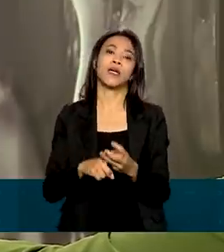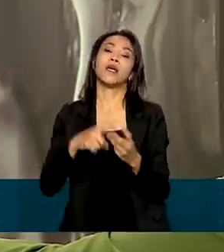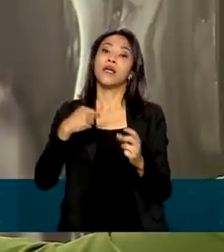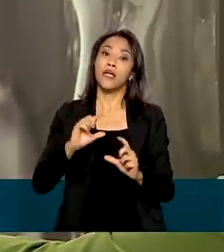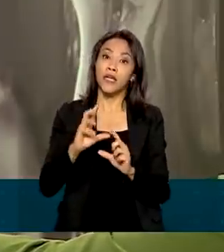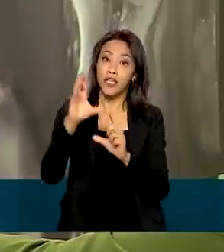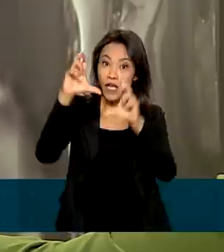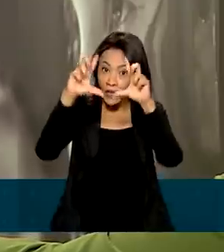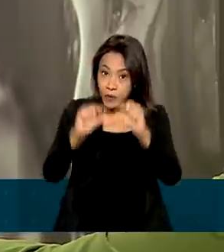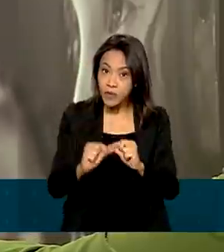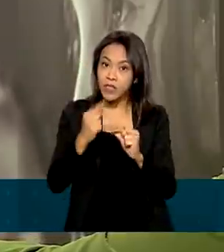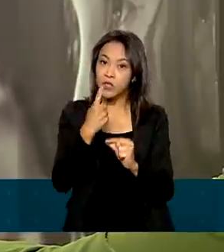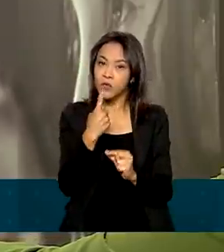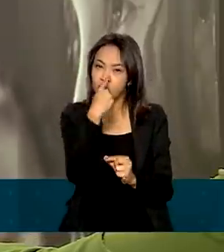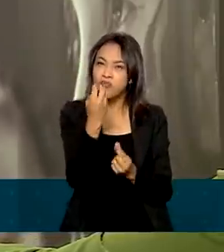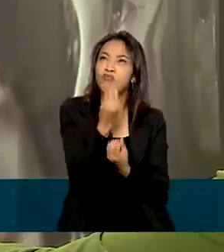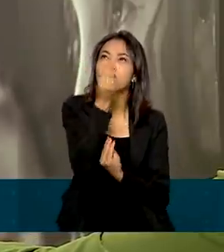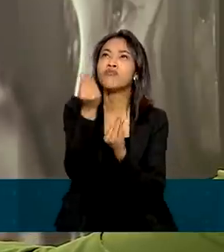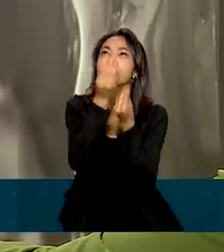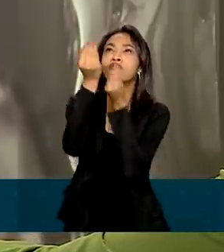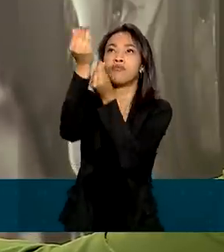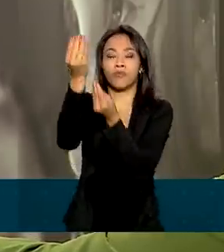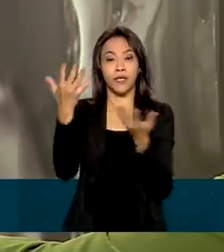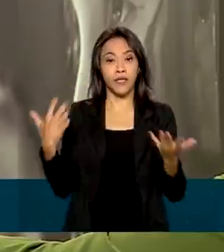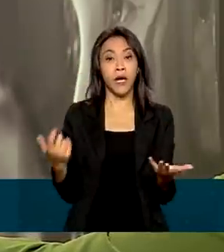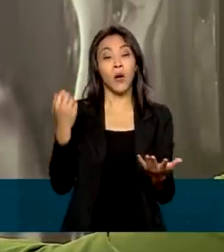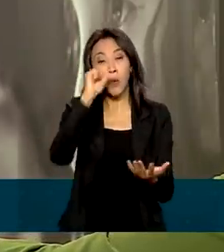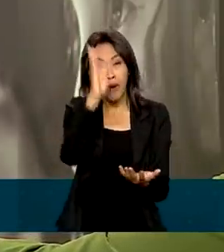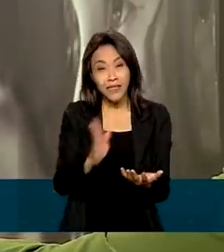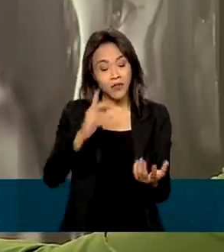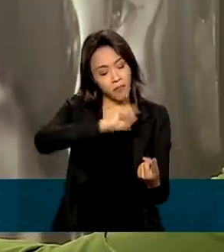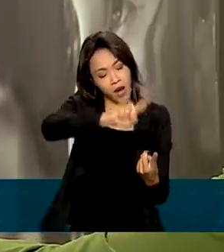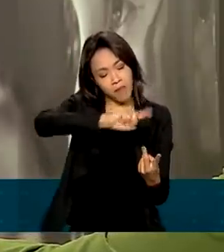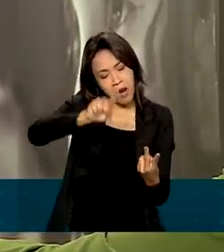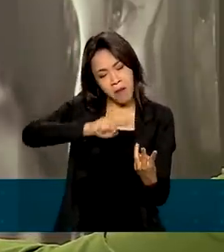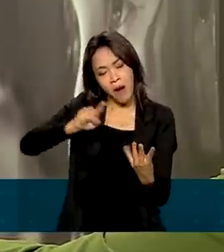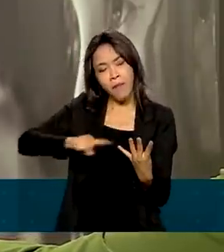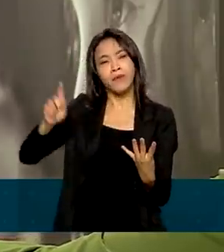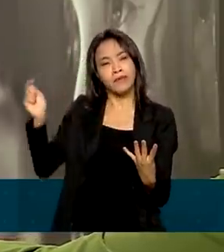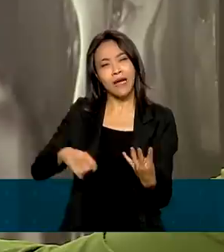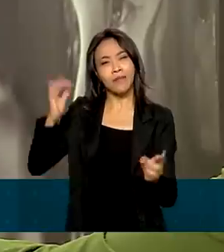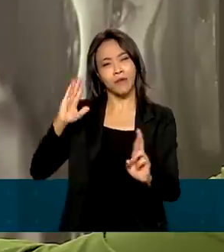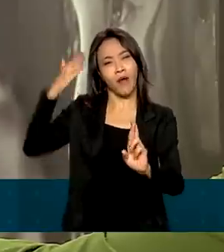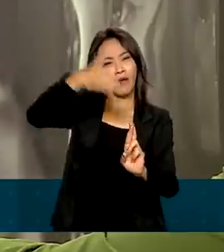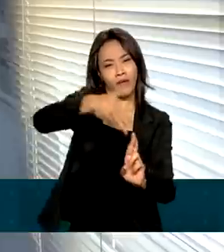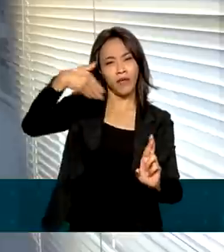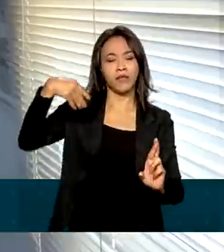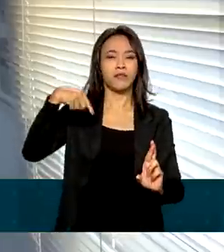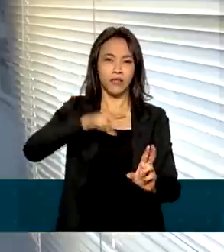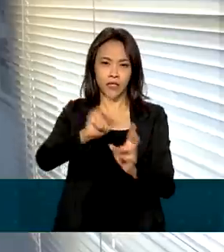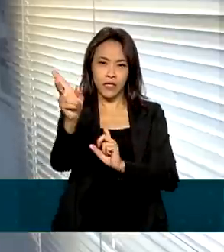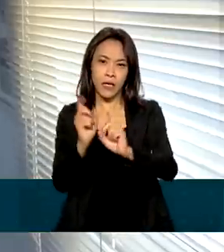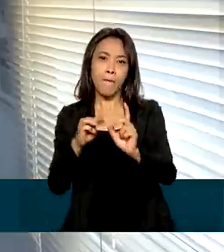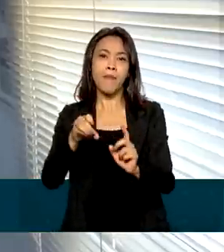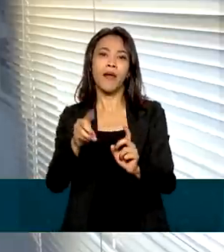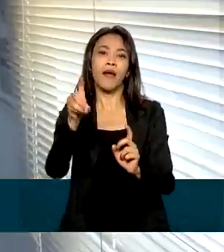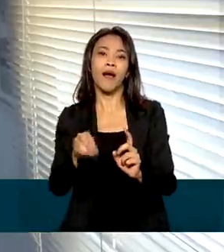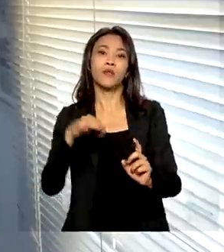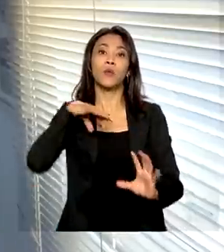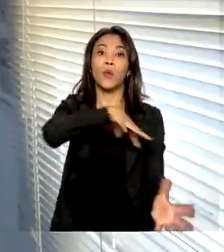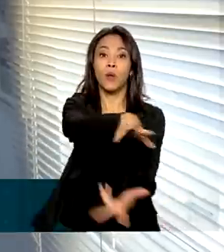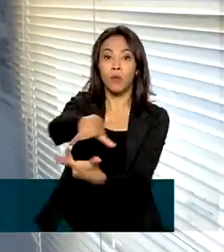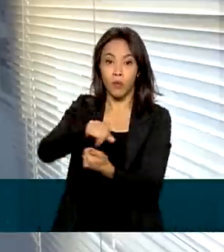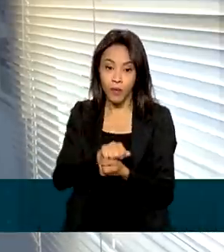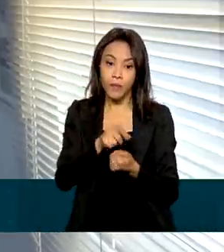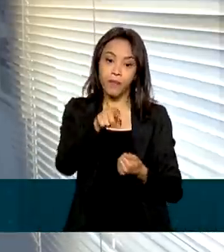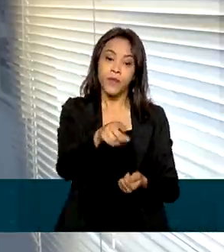de mobilidade urbana é o Brasil tem Será um grande protagonista desse e no mercado de carbono